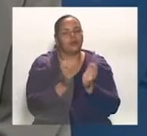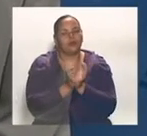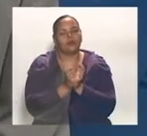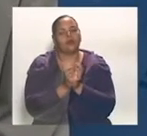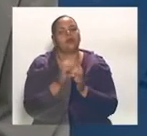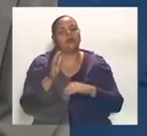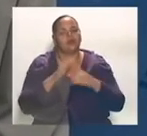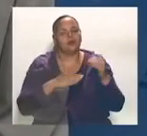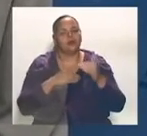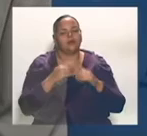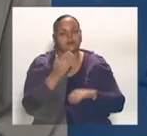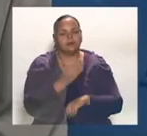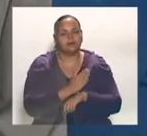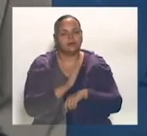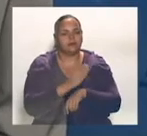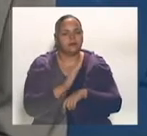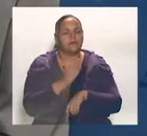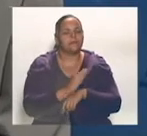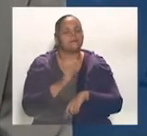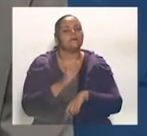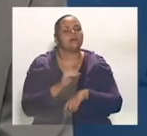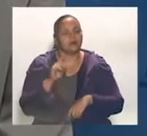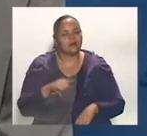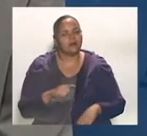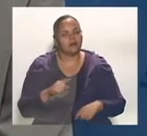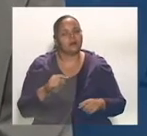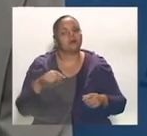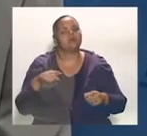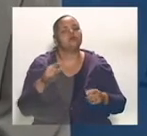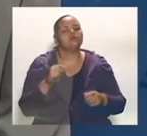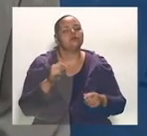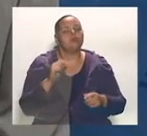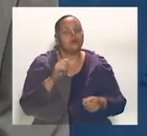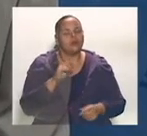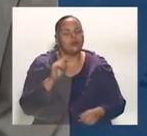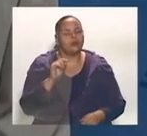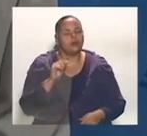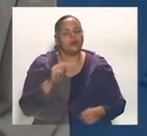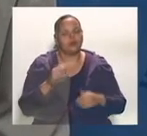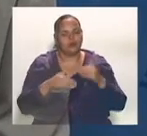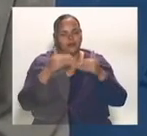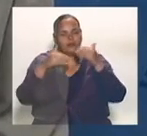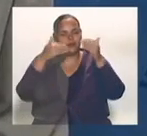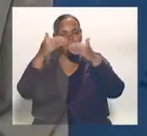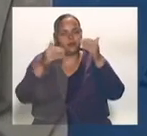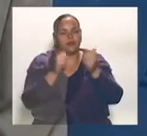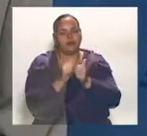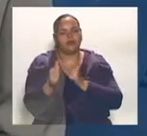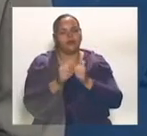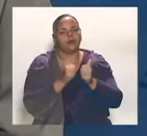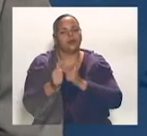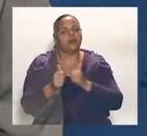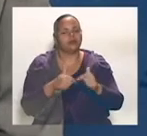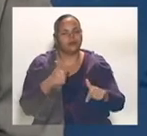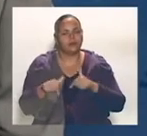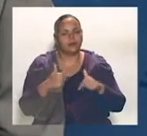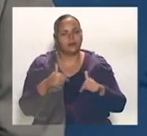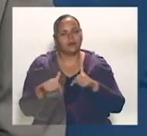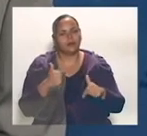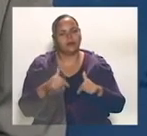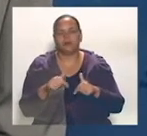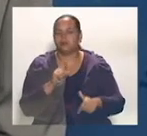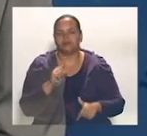dos clubes, dos treinadores, dos árbitros e a entidade de fomento ao desenvolvimento do futebol.